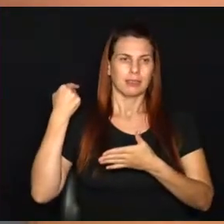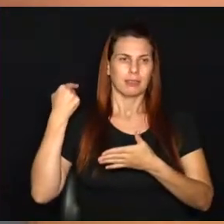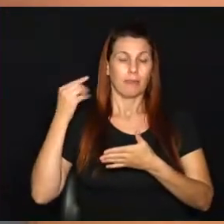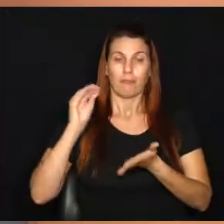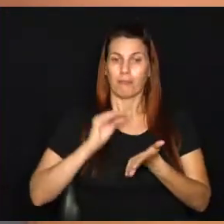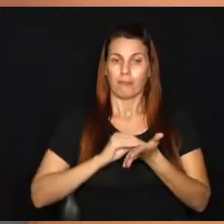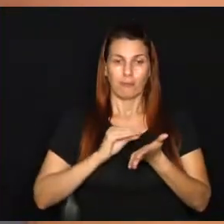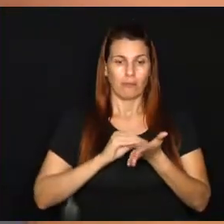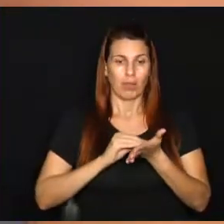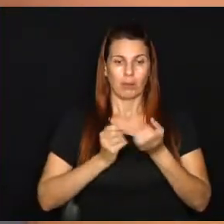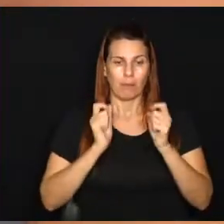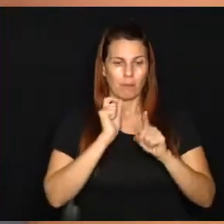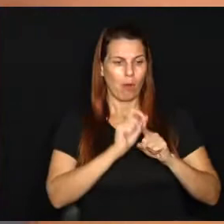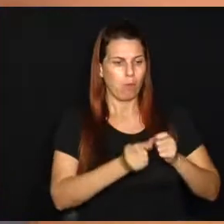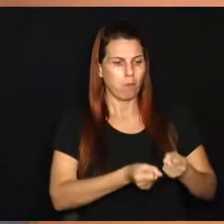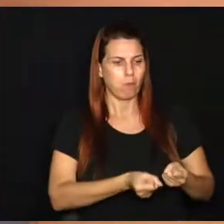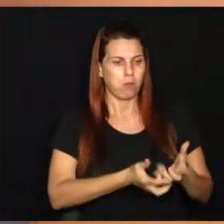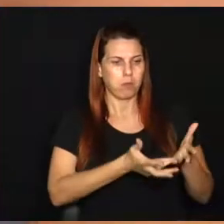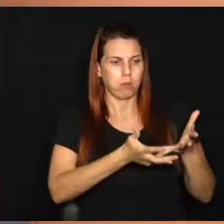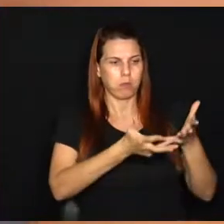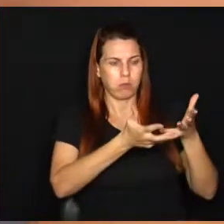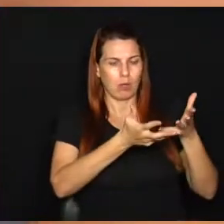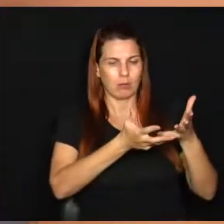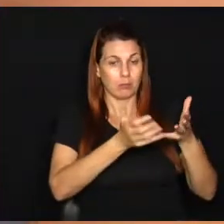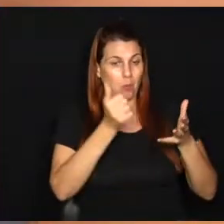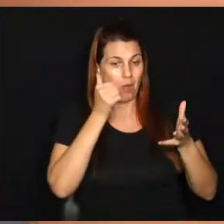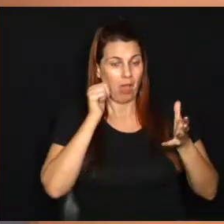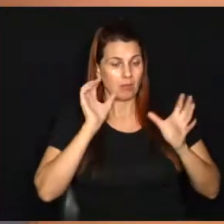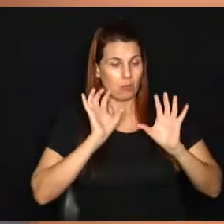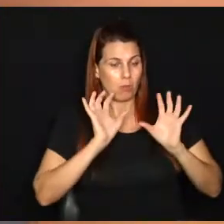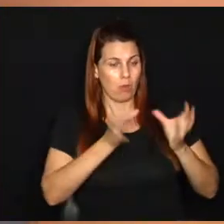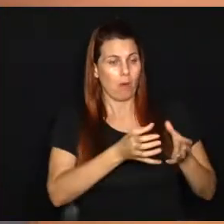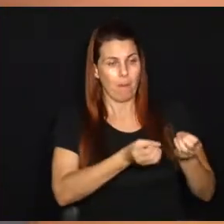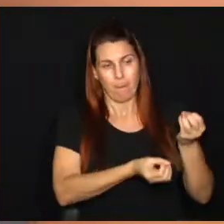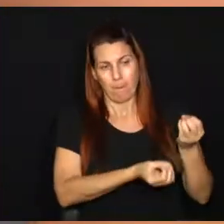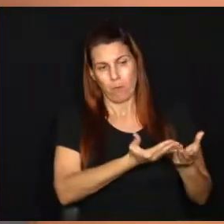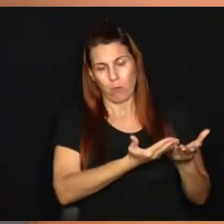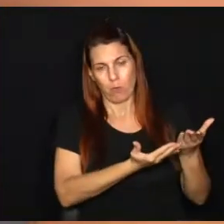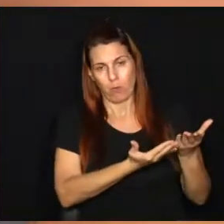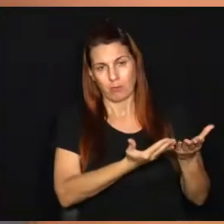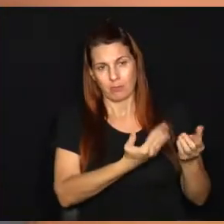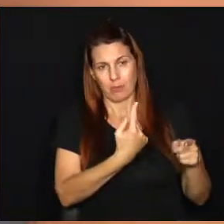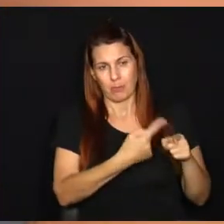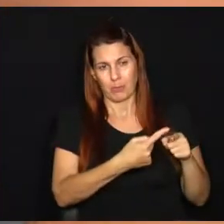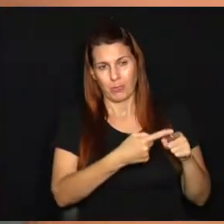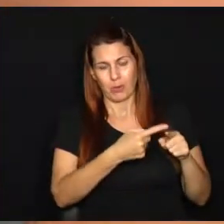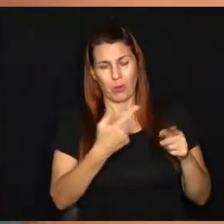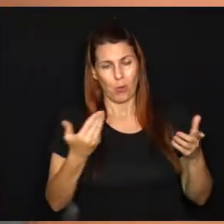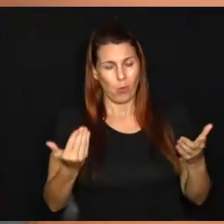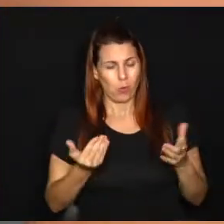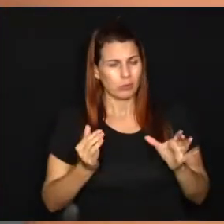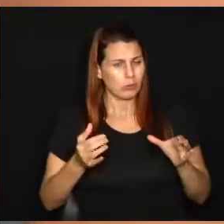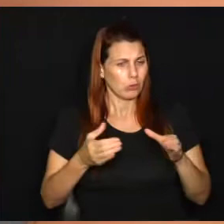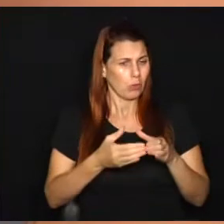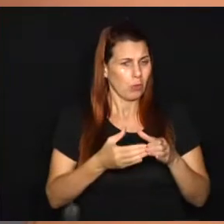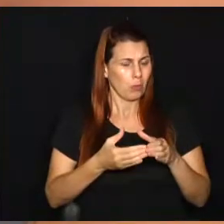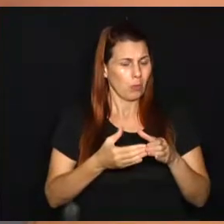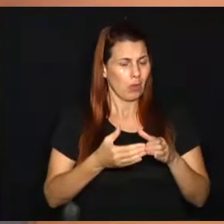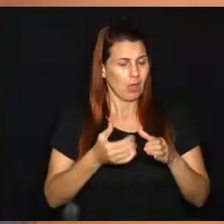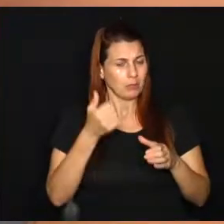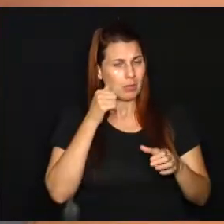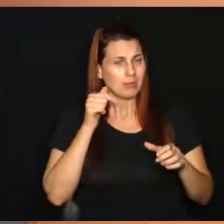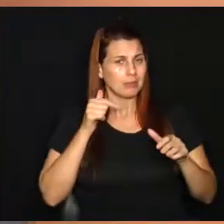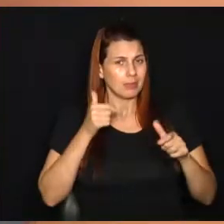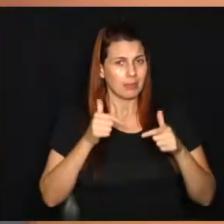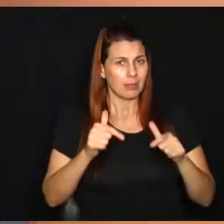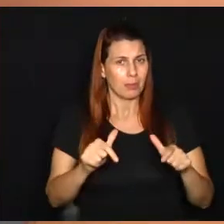fogueira. Só falta fogueira para pôr nós, porque as mulheres, hoje, a classe trabalhadora, está assim,